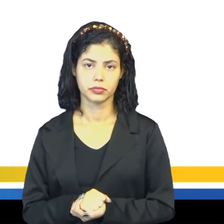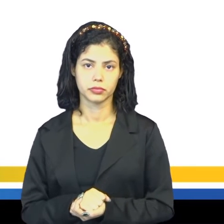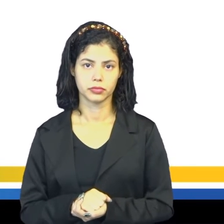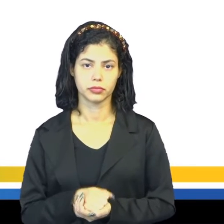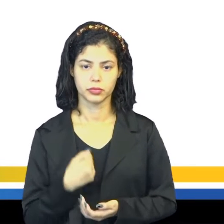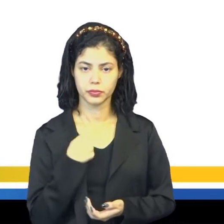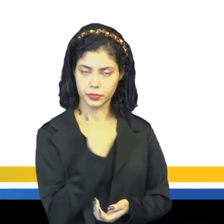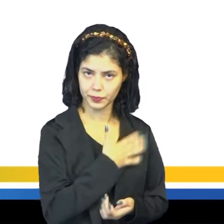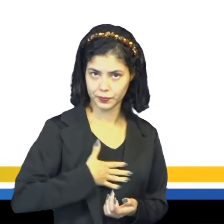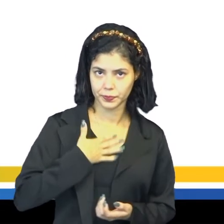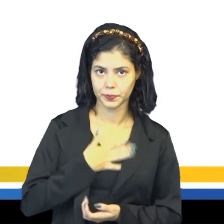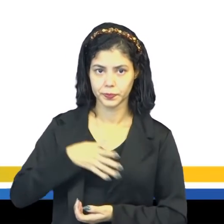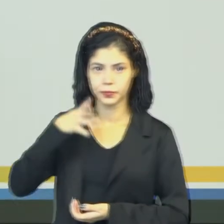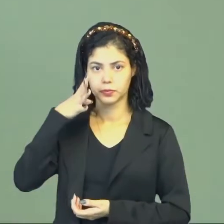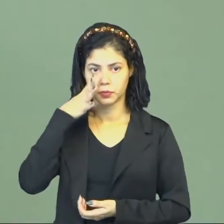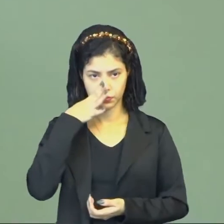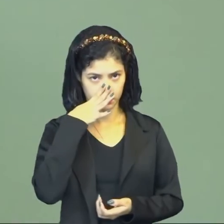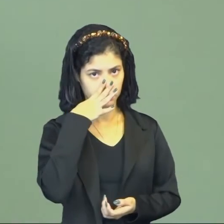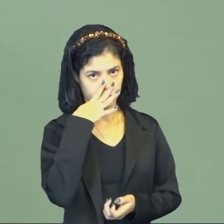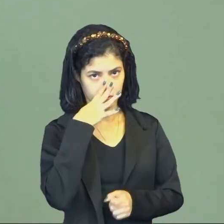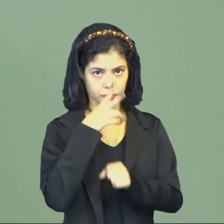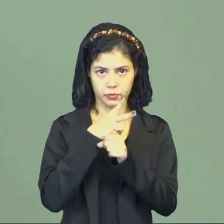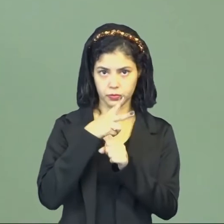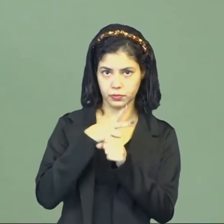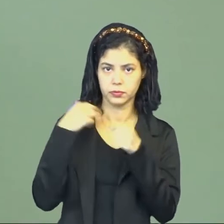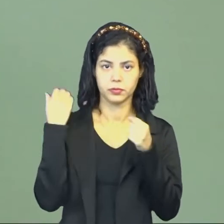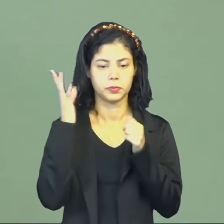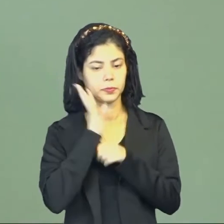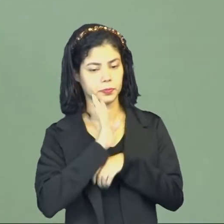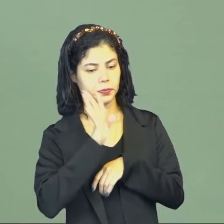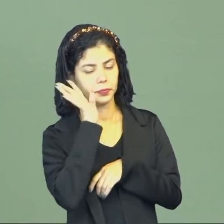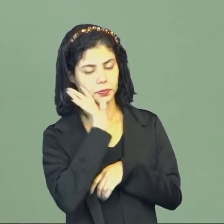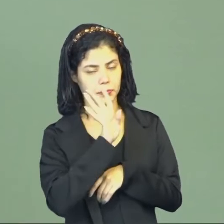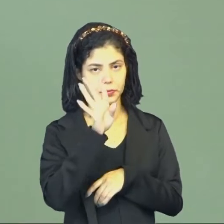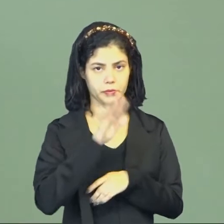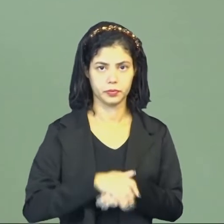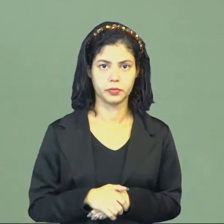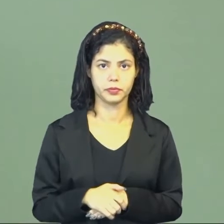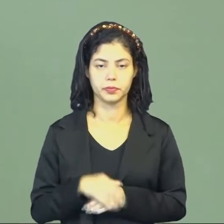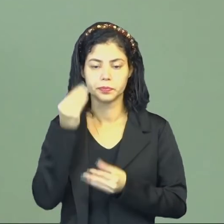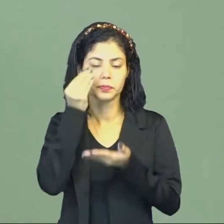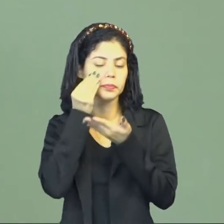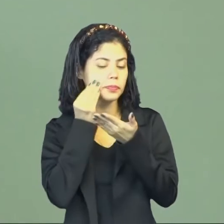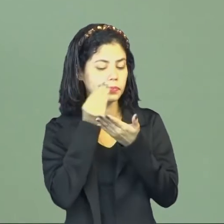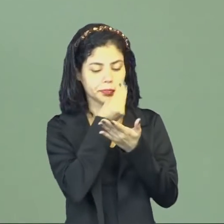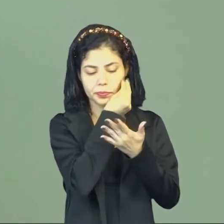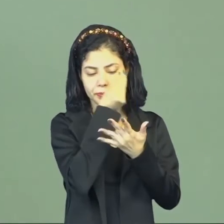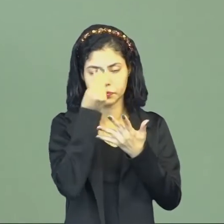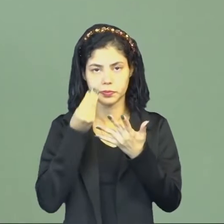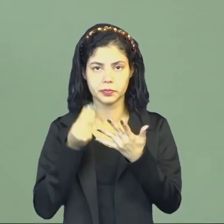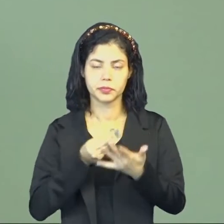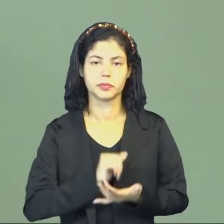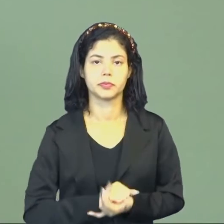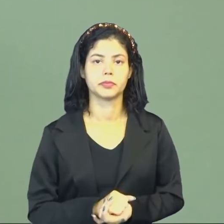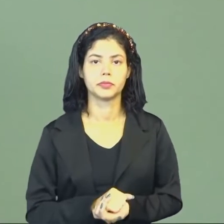makeup. Eu gosto de assistir vídeos divertidos, eu gosto de me maquiar,